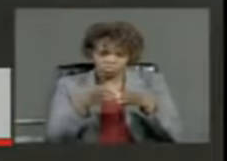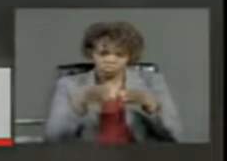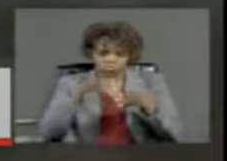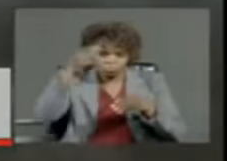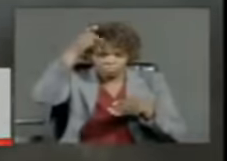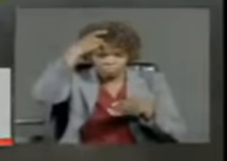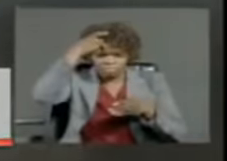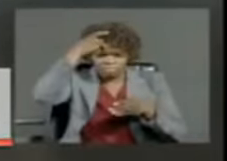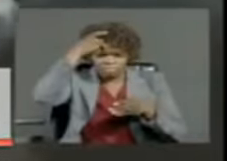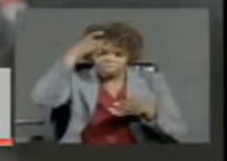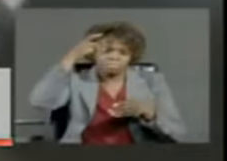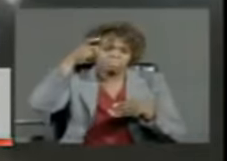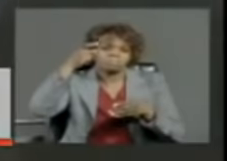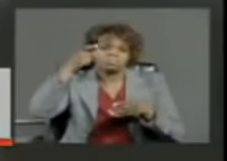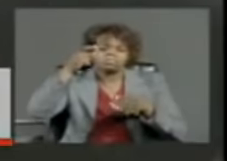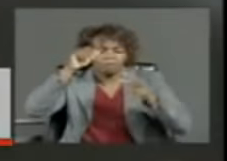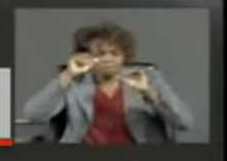O seu nome.